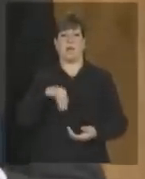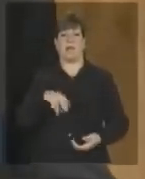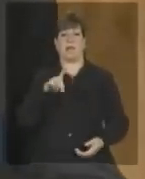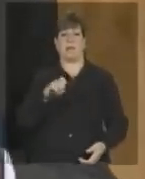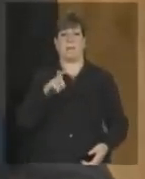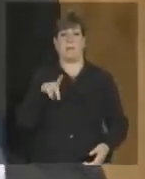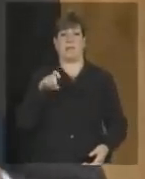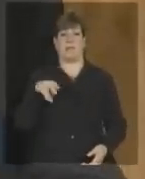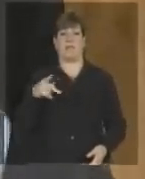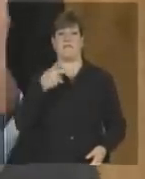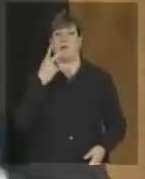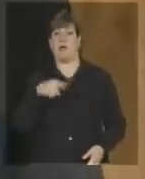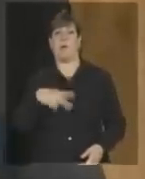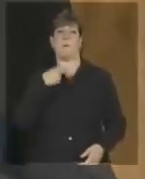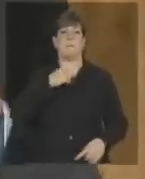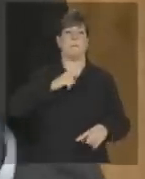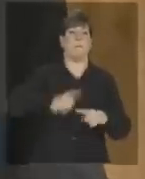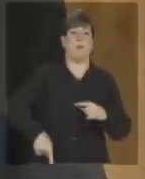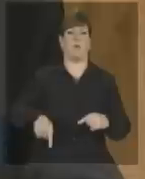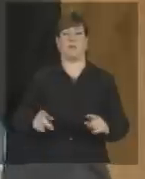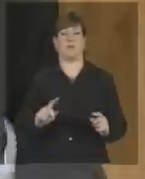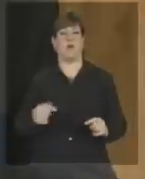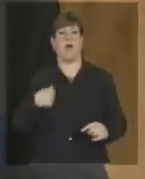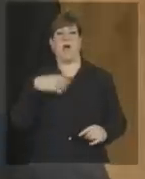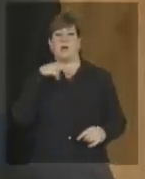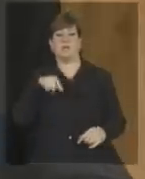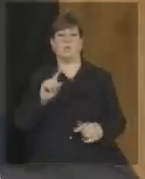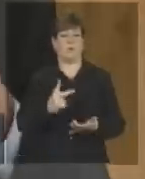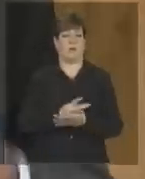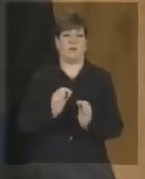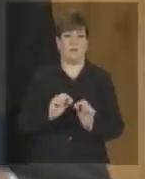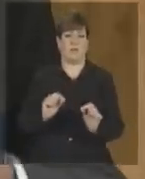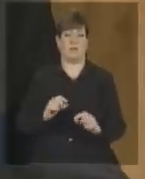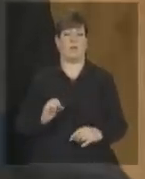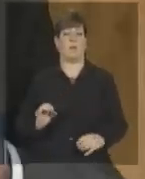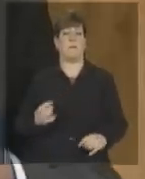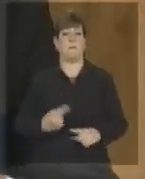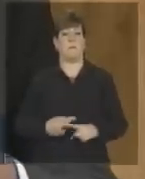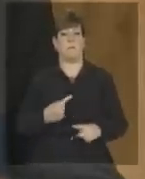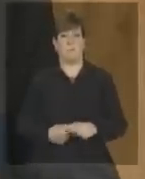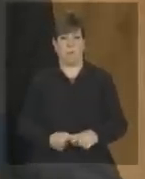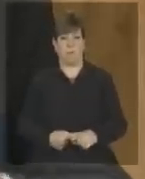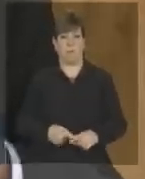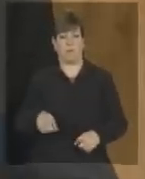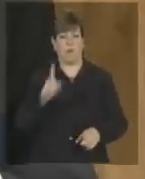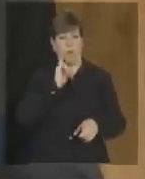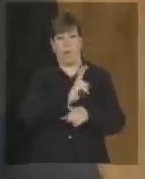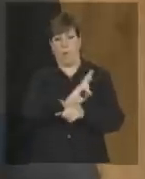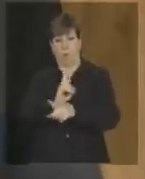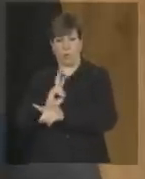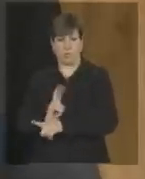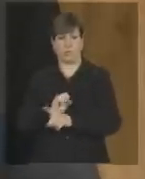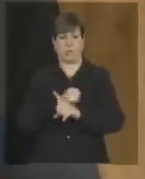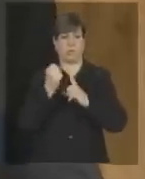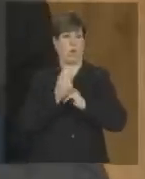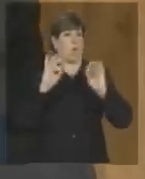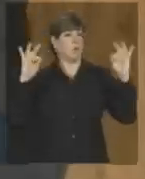Esse papel não pode ser usurpado da população organizada e do controle social que deve ser exercido por todos os